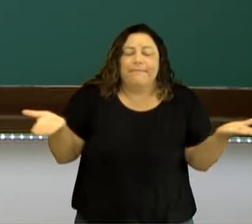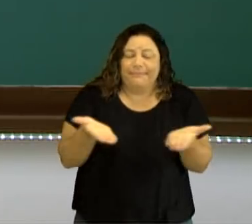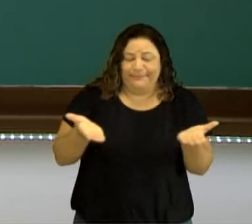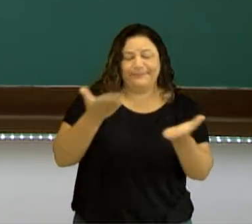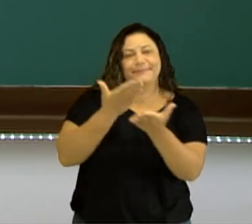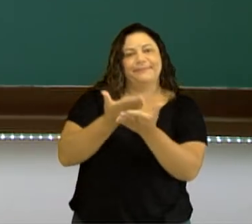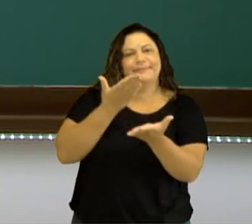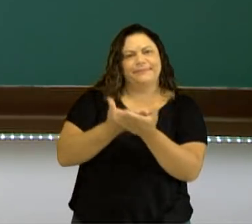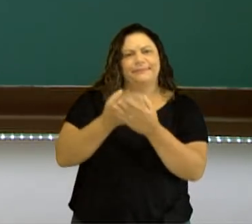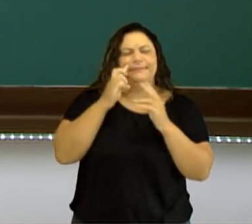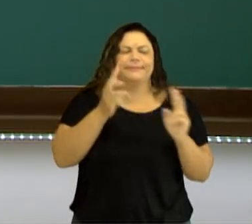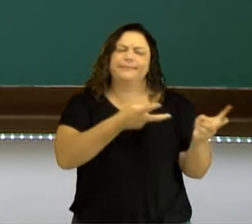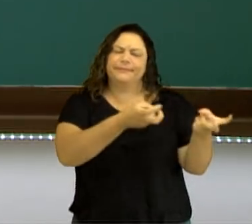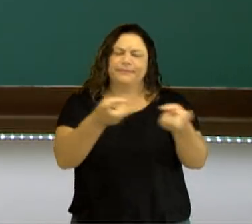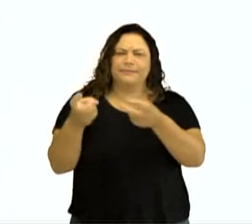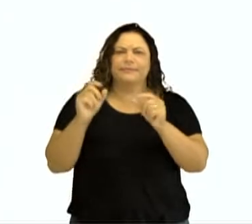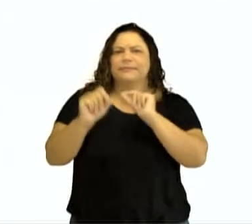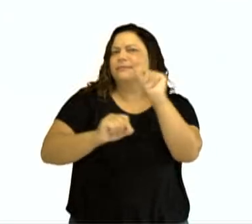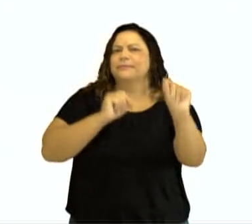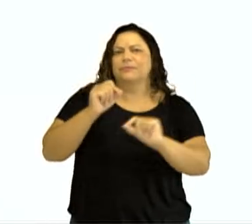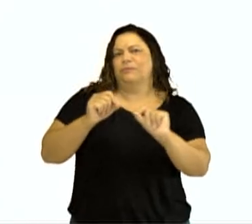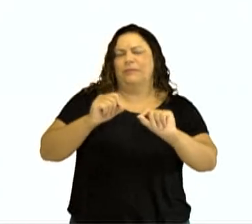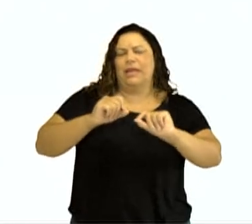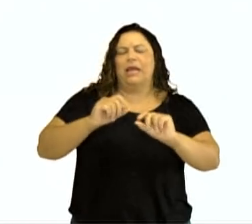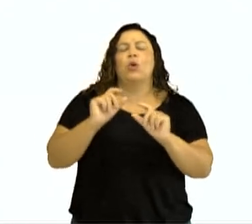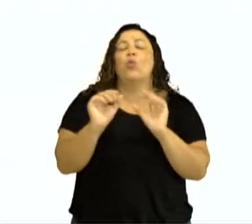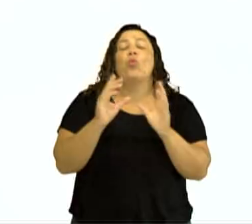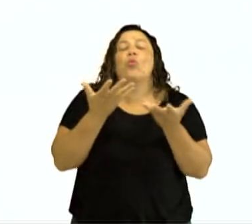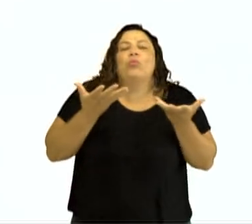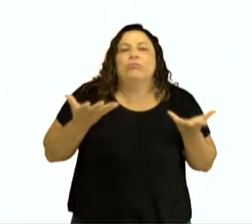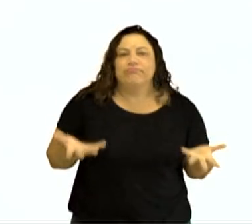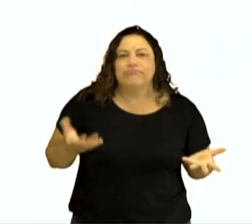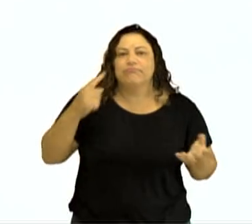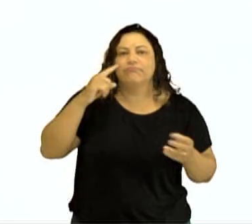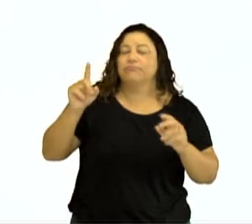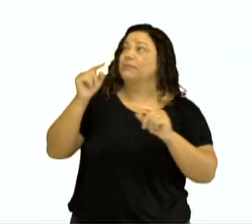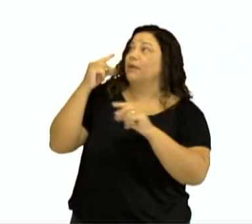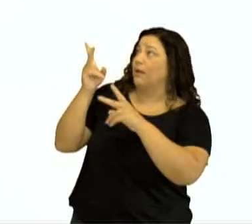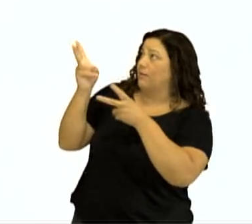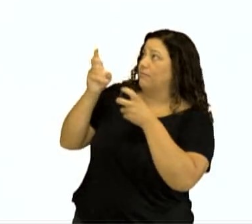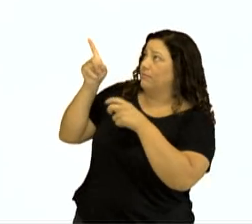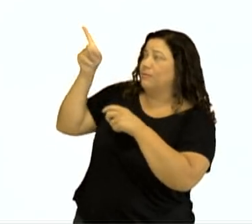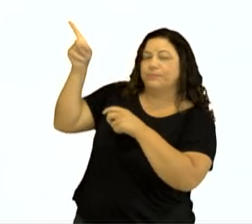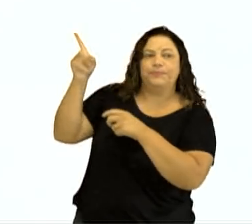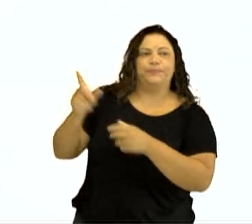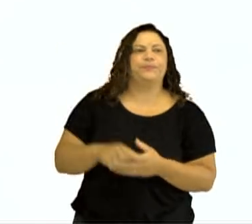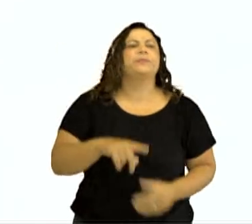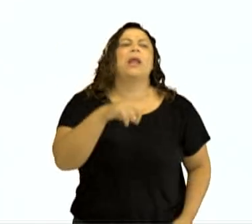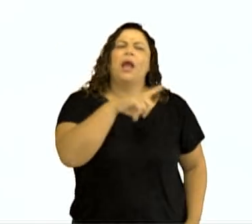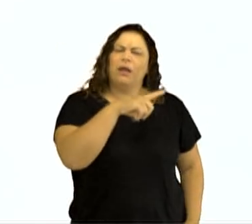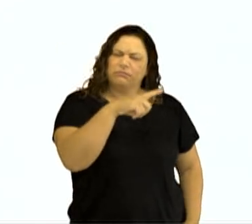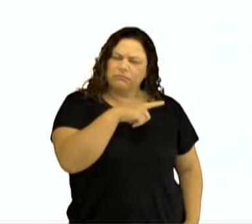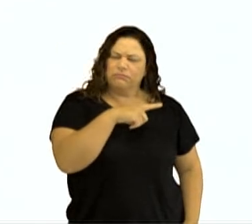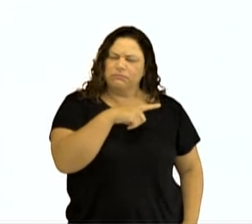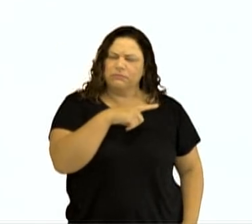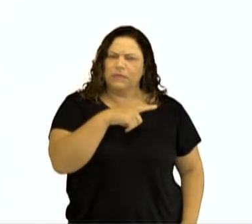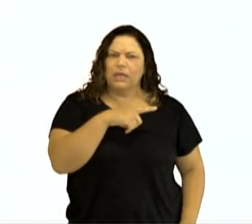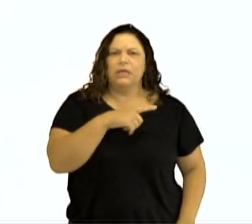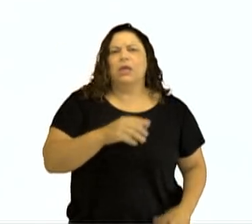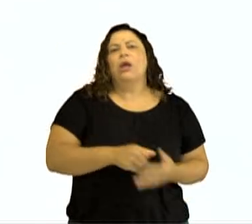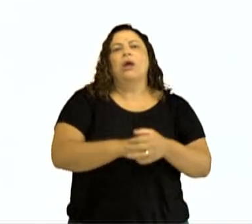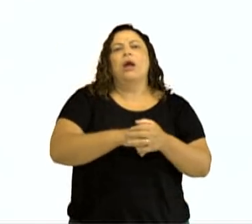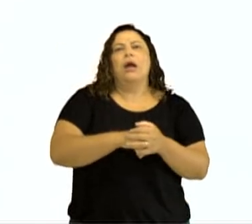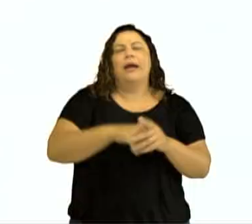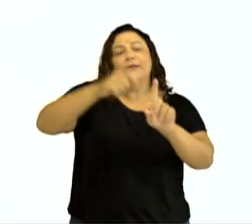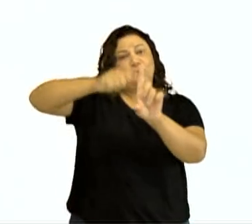analisar uma situaçãozinha, problema aqui. Existem datas específicas para a plantação de determinados grãos no Brasil e em todo